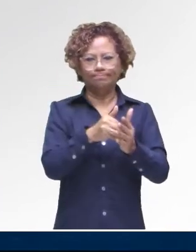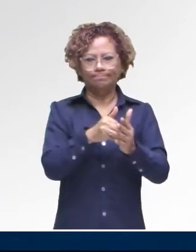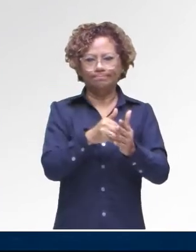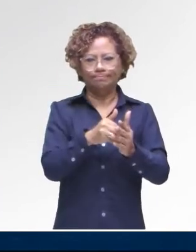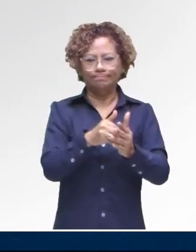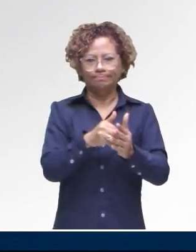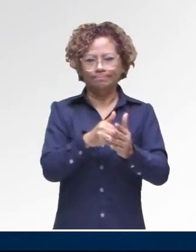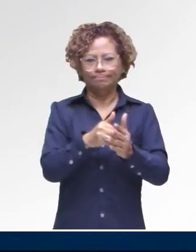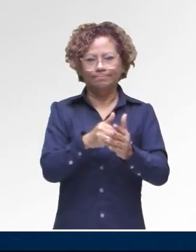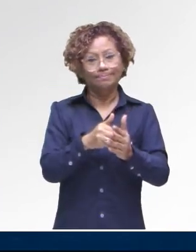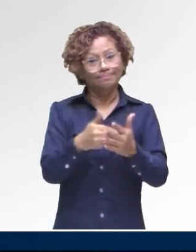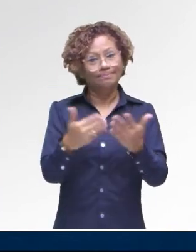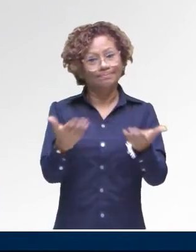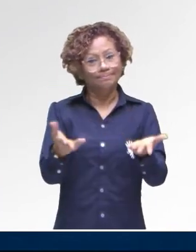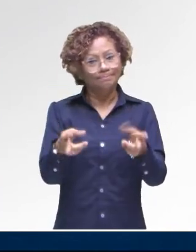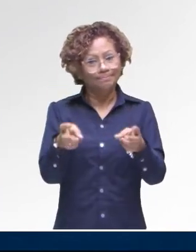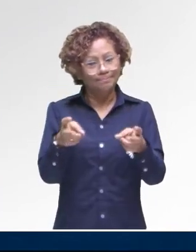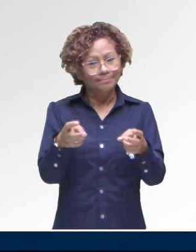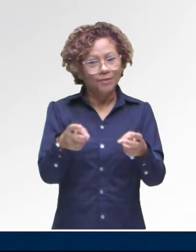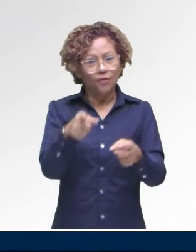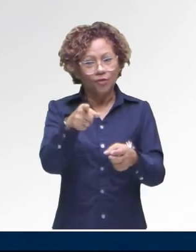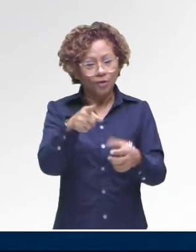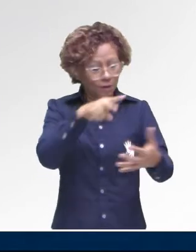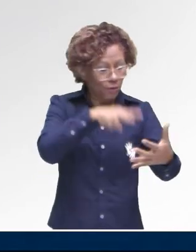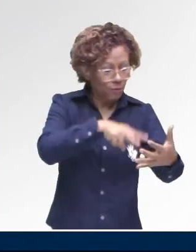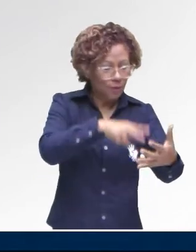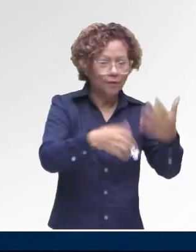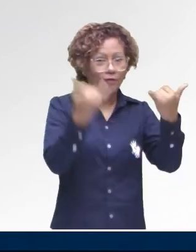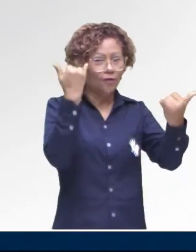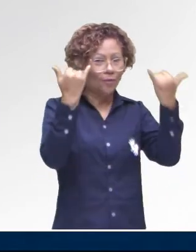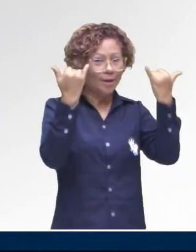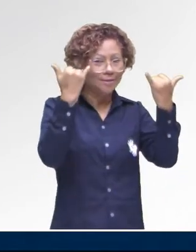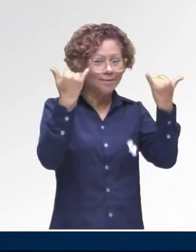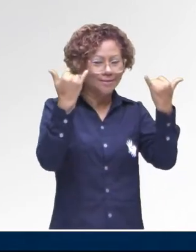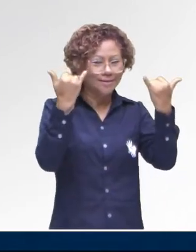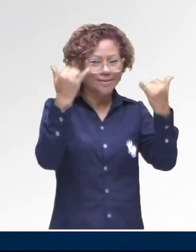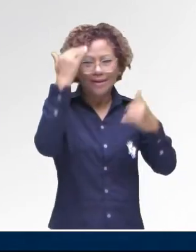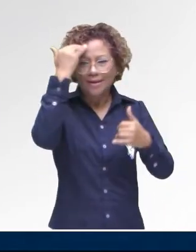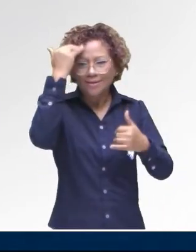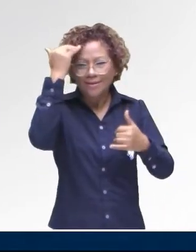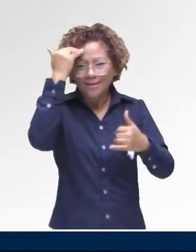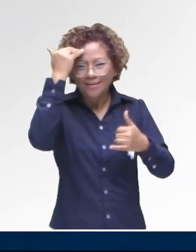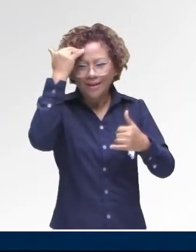Verdadeiro. Aí você está desatento, fez a 1, né, o exemplo 1,